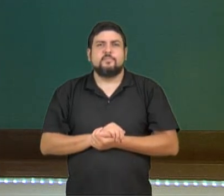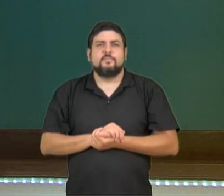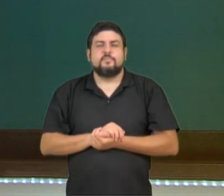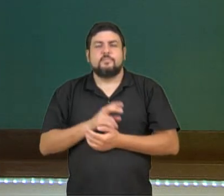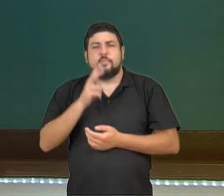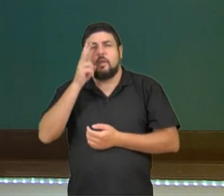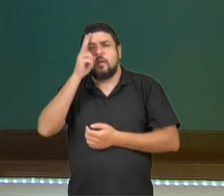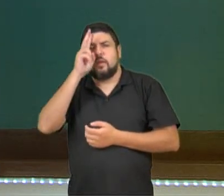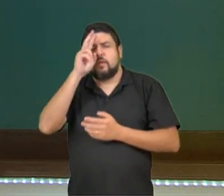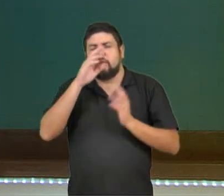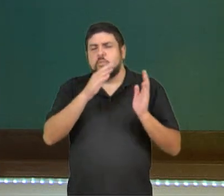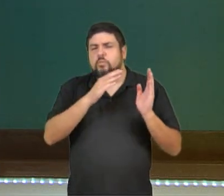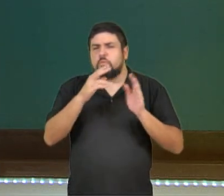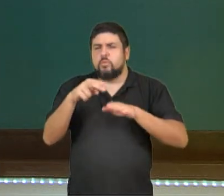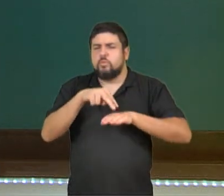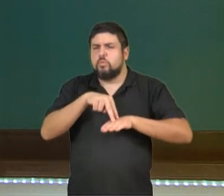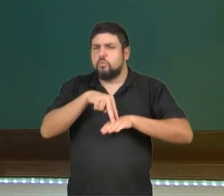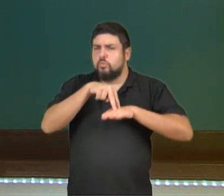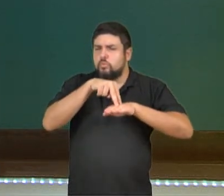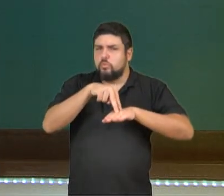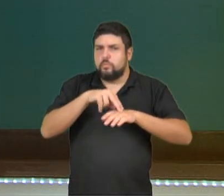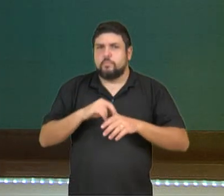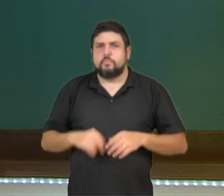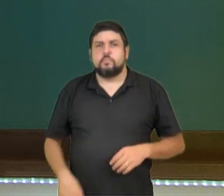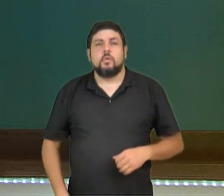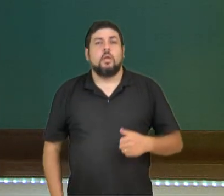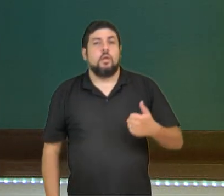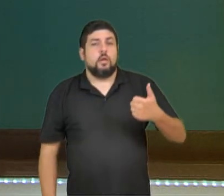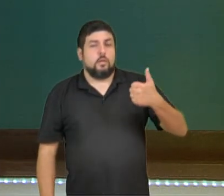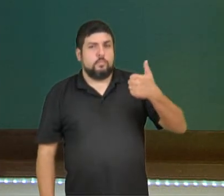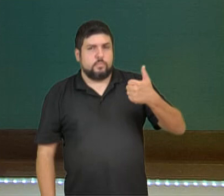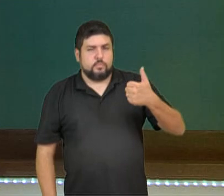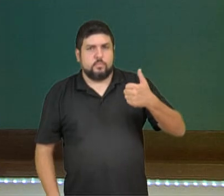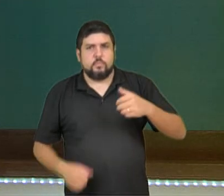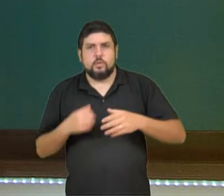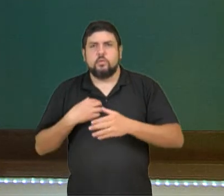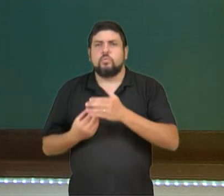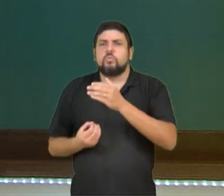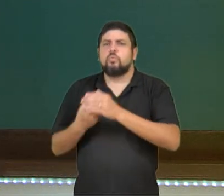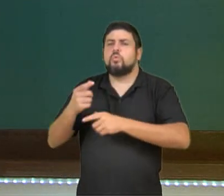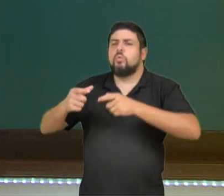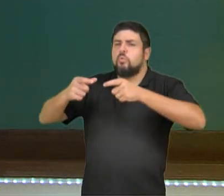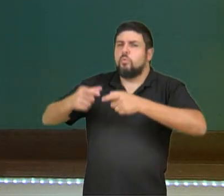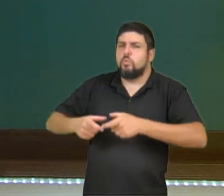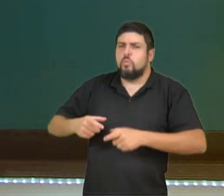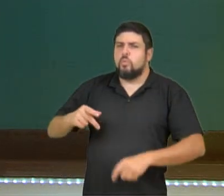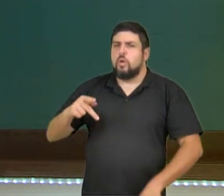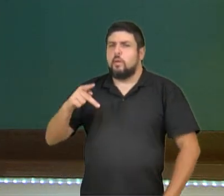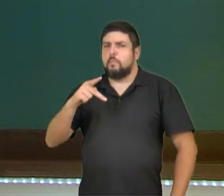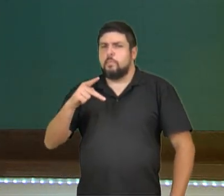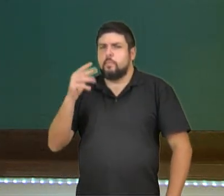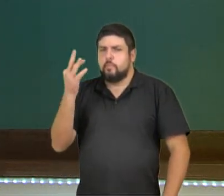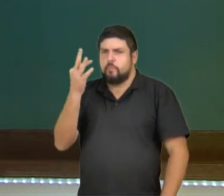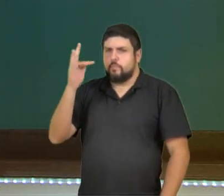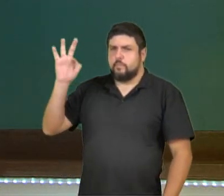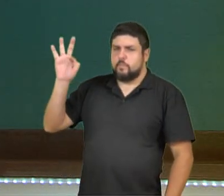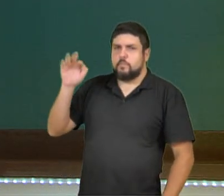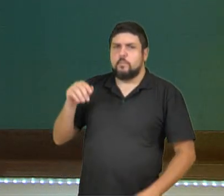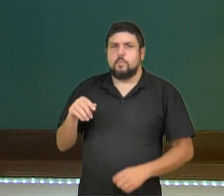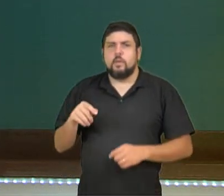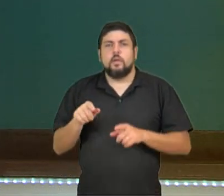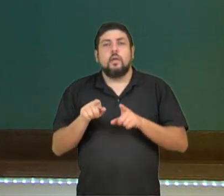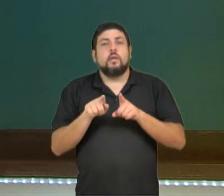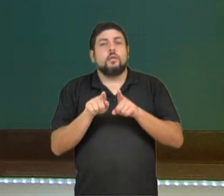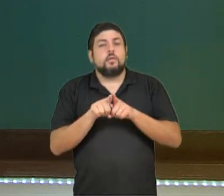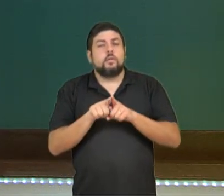história do surf? Então, a gente tem duas hipóteses. A primeira é que surgiu na Polinésia Francesa e a segunda é que surgiu no Peru,